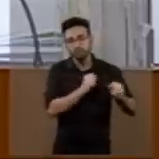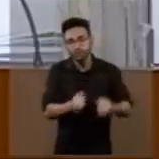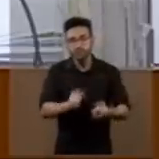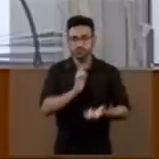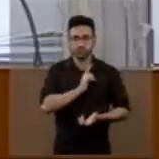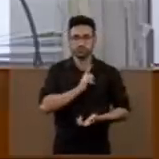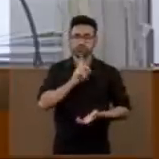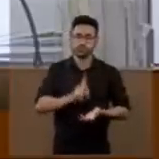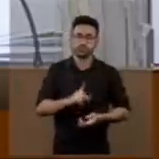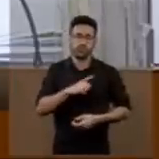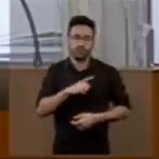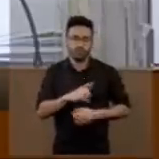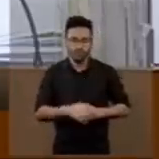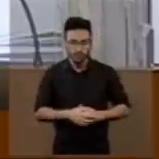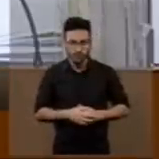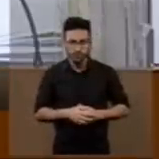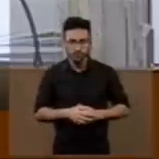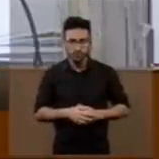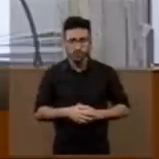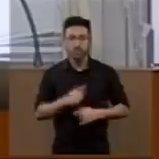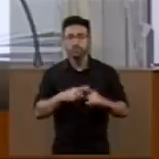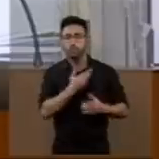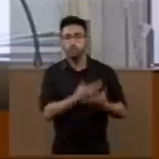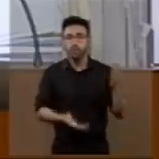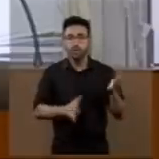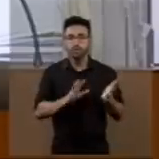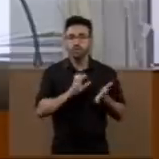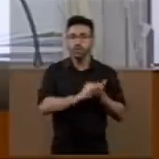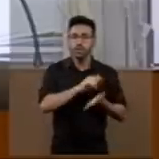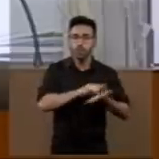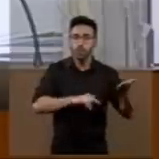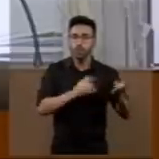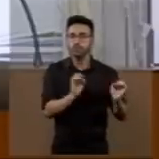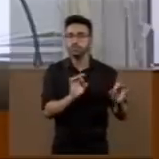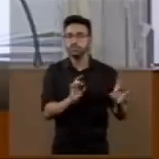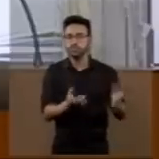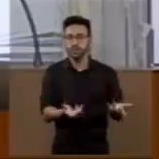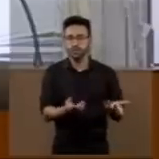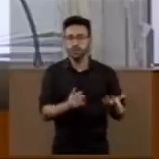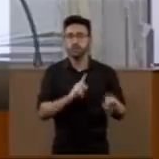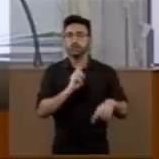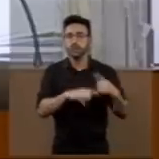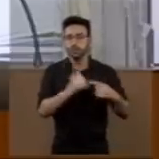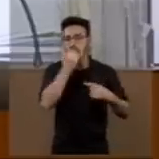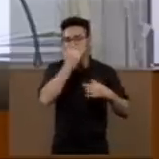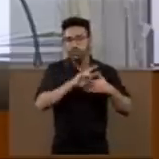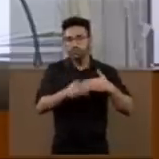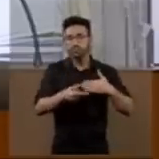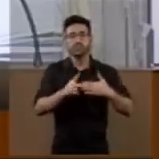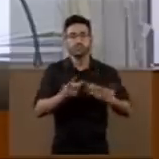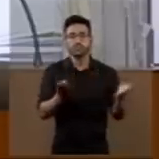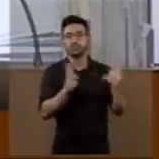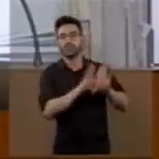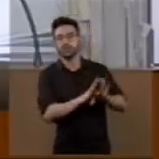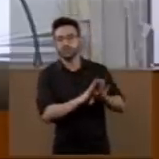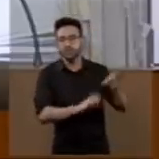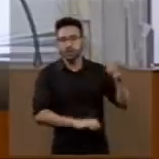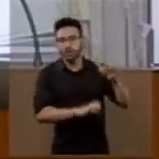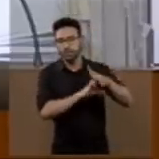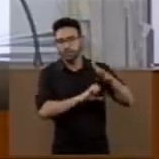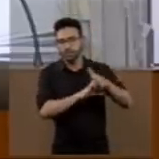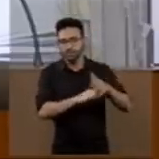ou inconstitucionais, pelo receio de perda de registro especial e, consequentemente, encerramento sumário das